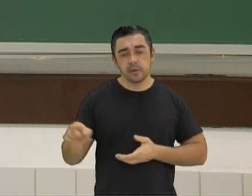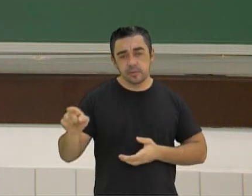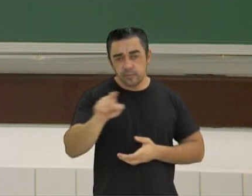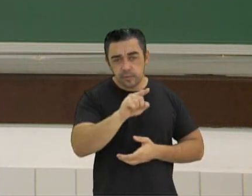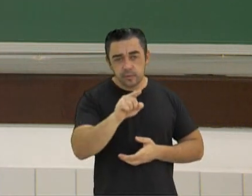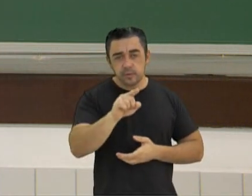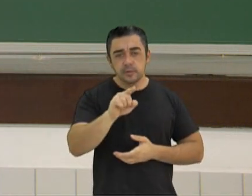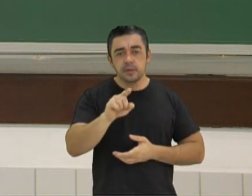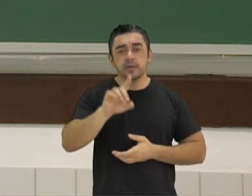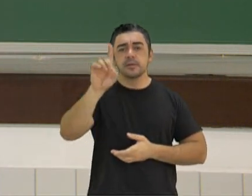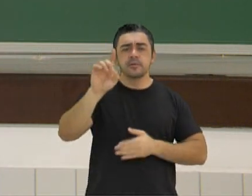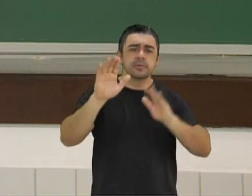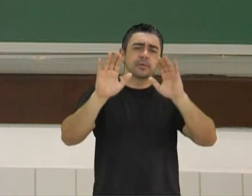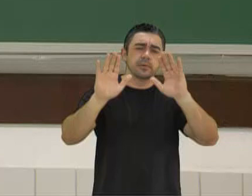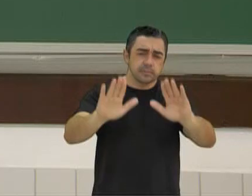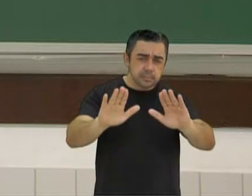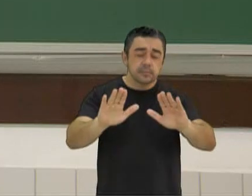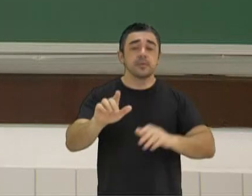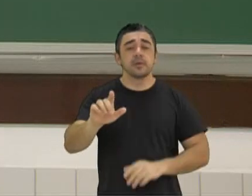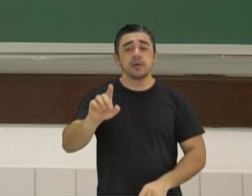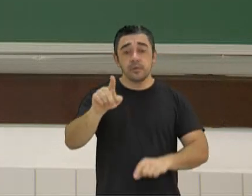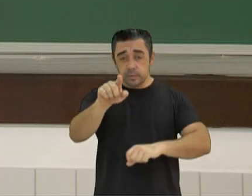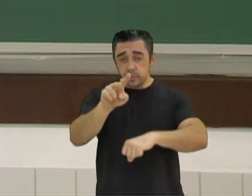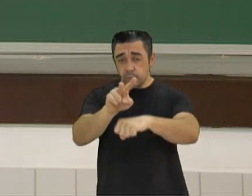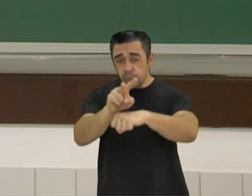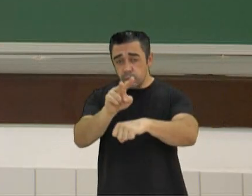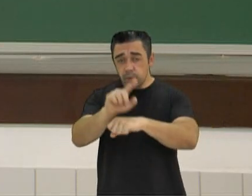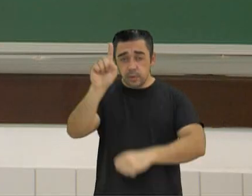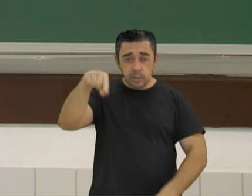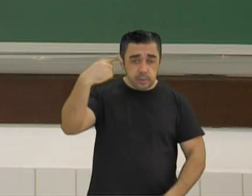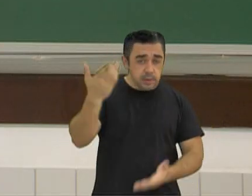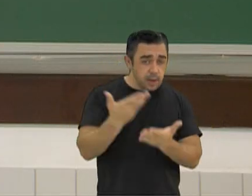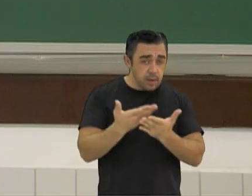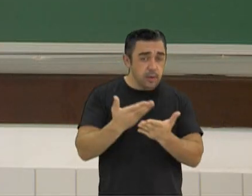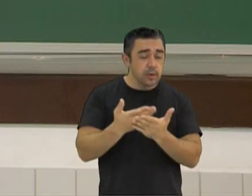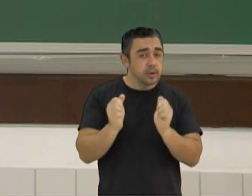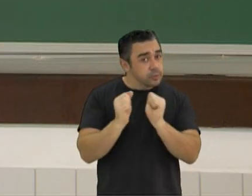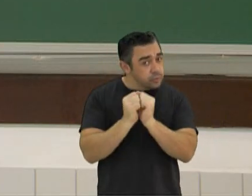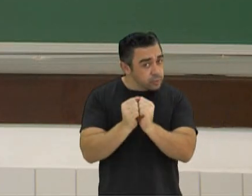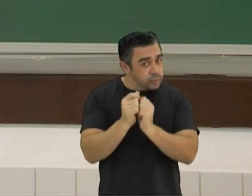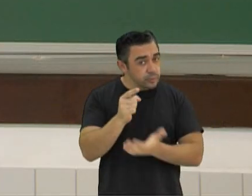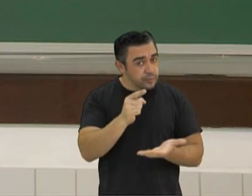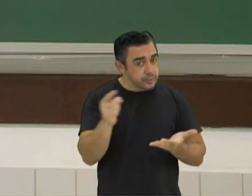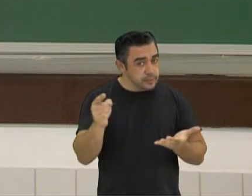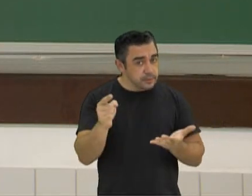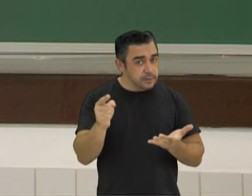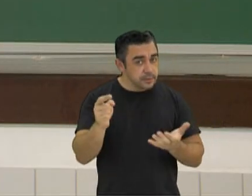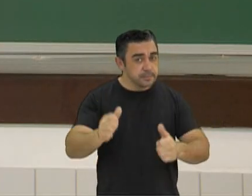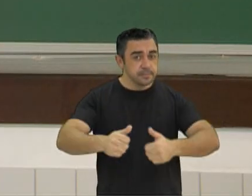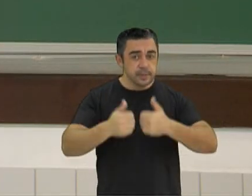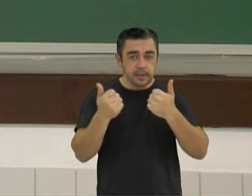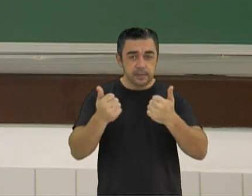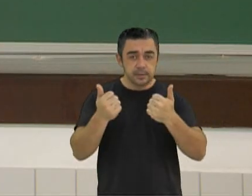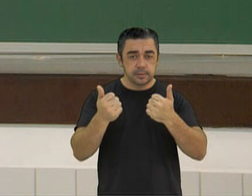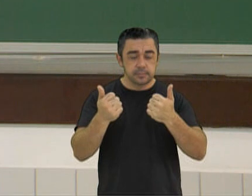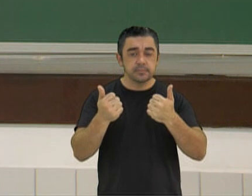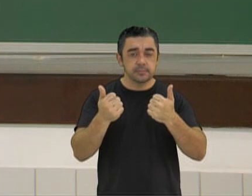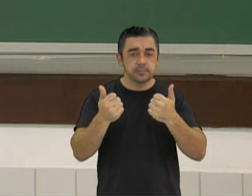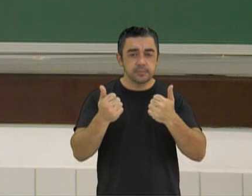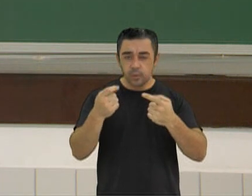vocês fiquem com Deus, se cuidem, tá bom? Próxima aula, se Deus quiser, estaremos de volta, beleza?